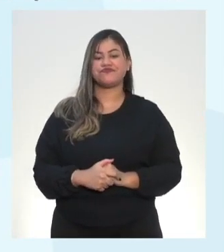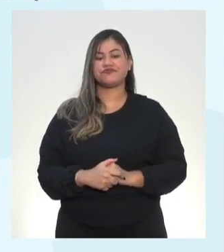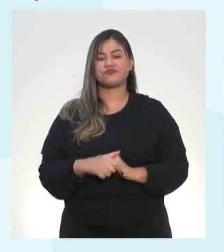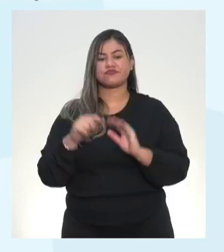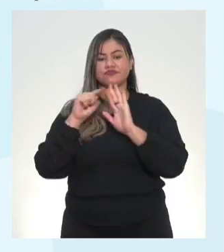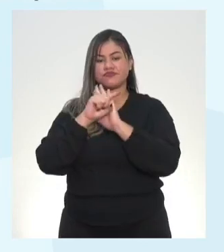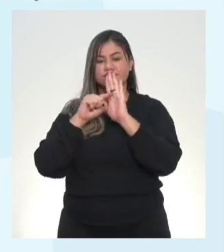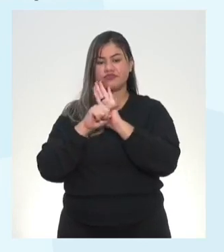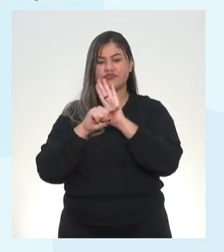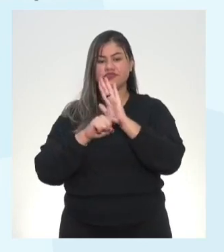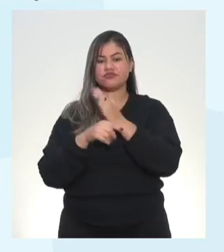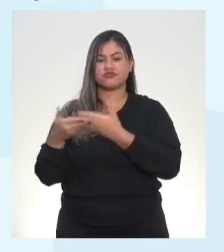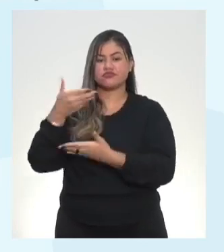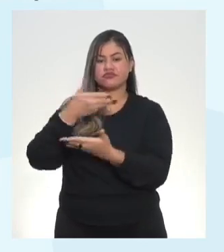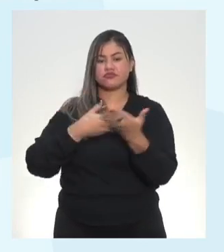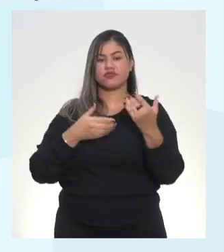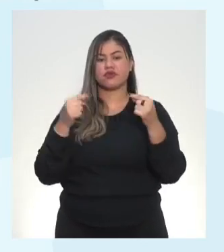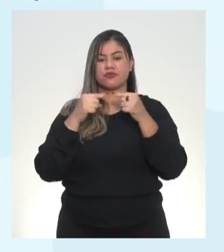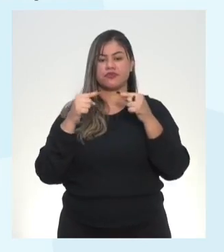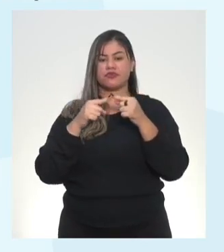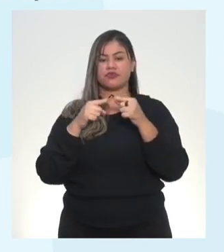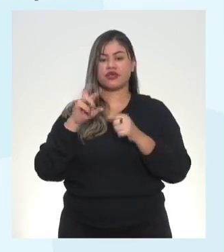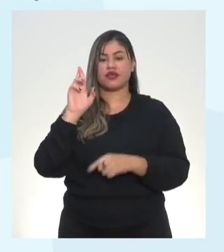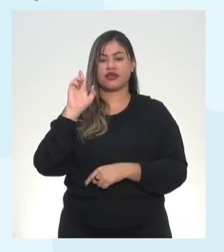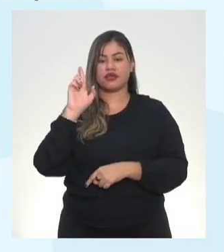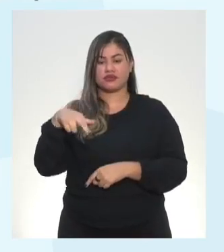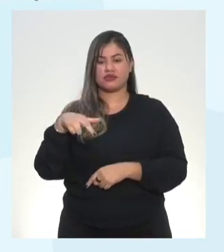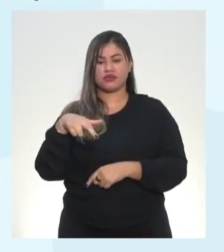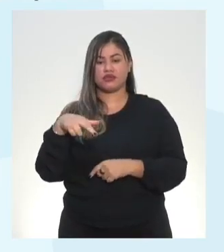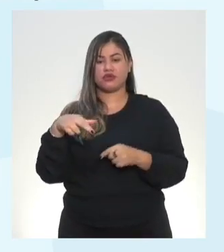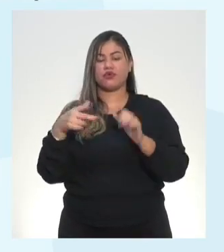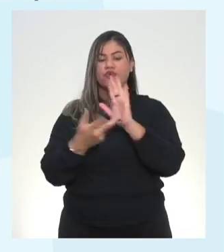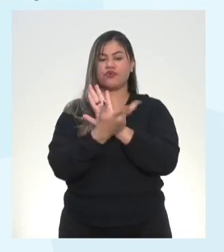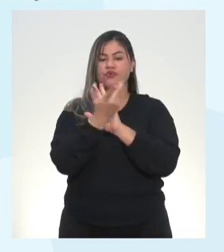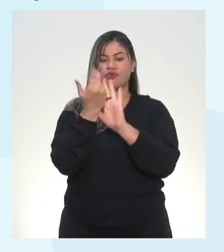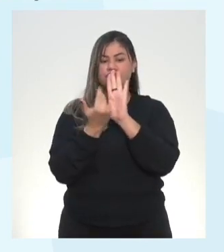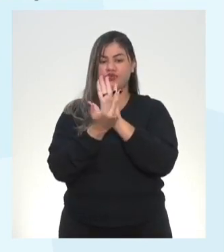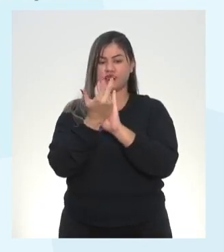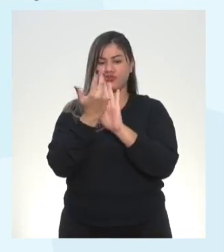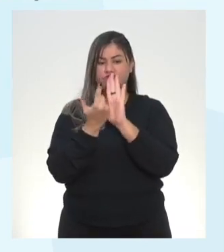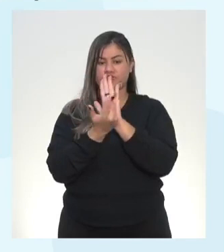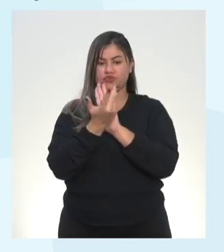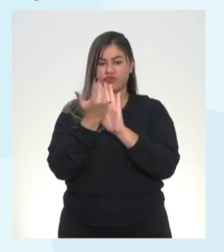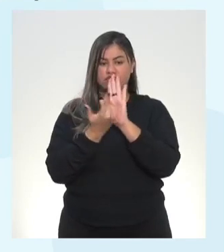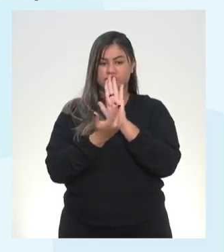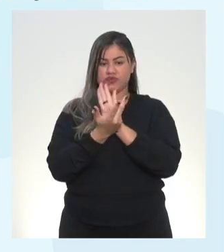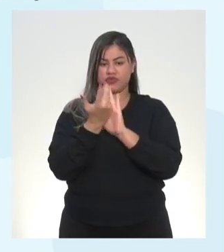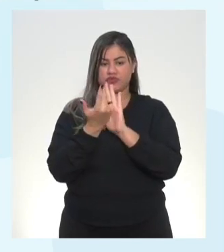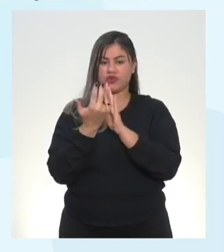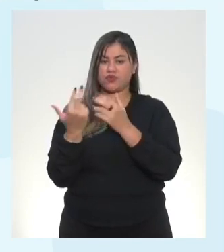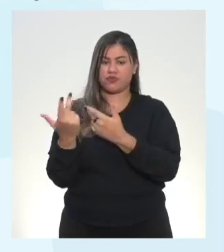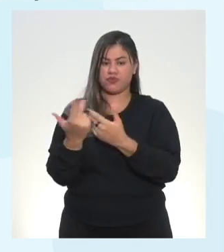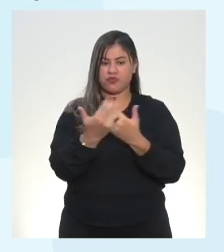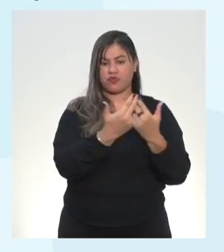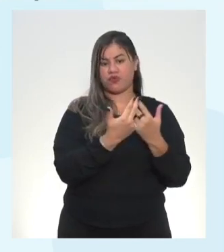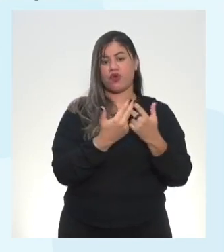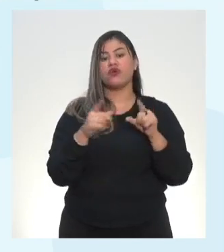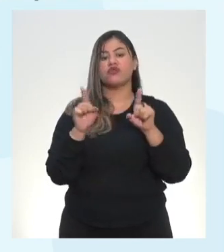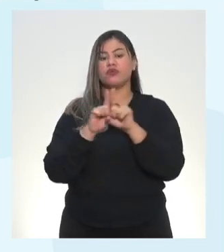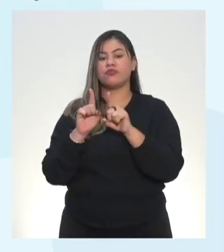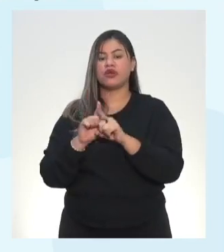seu professor no seu chat da sua turma. E você, professor, manda aqui para a gente o nome da sua escola, a cidade de onde você é, para a gente